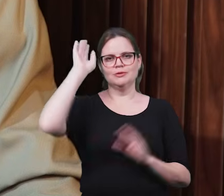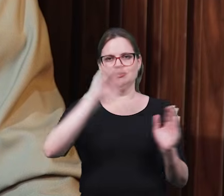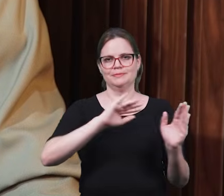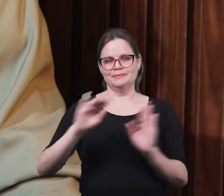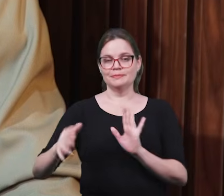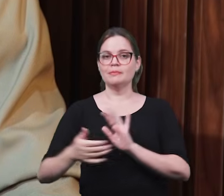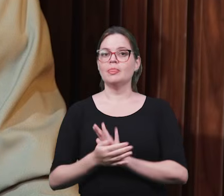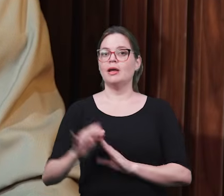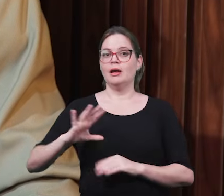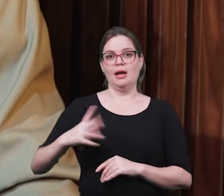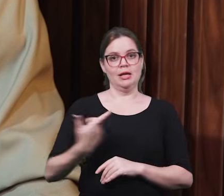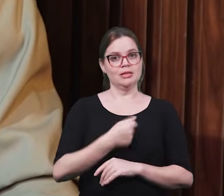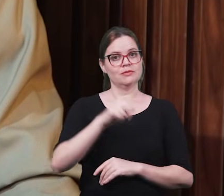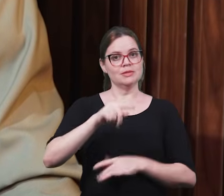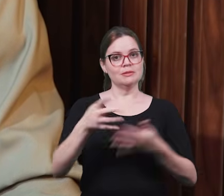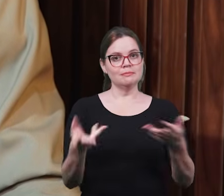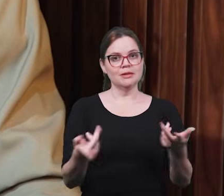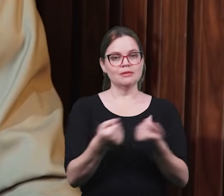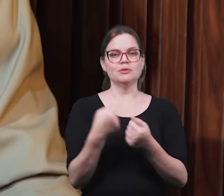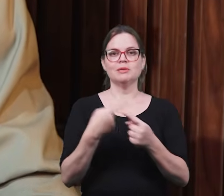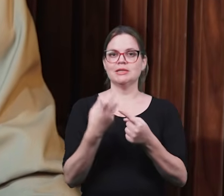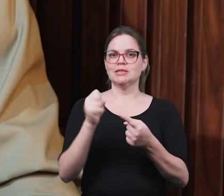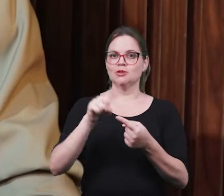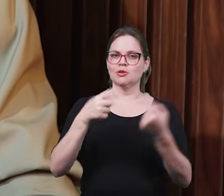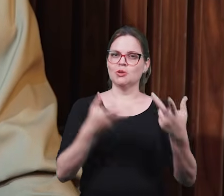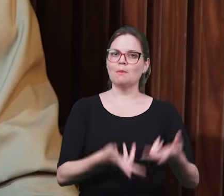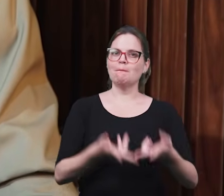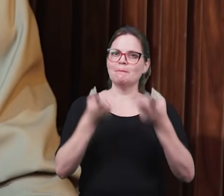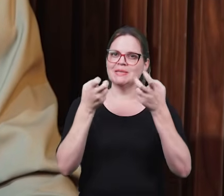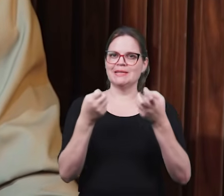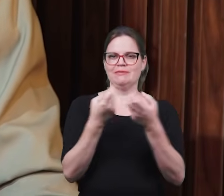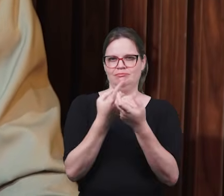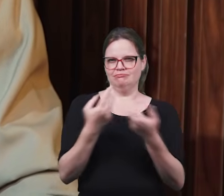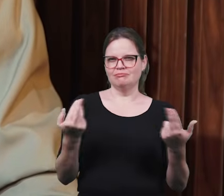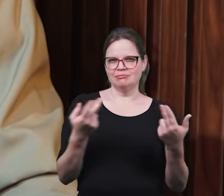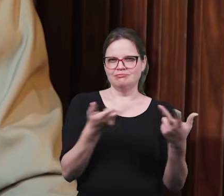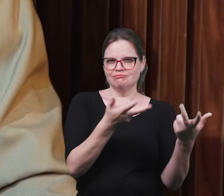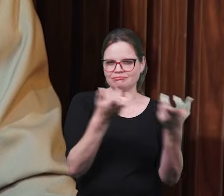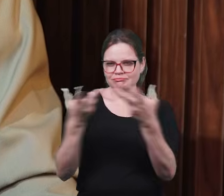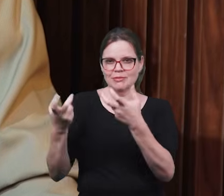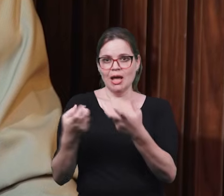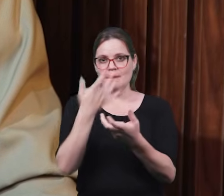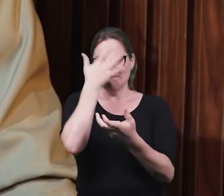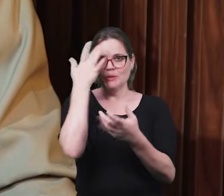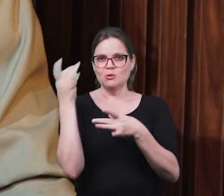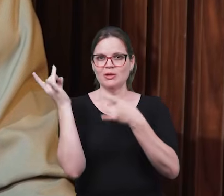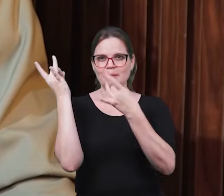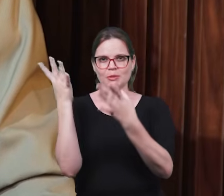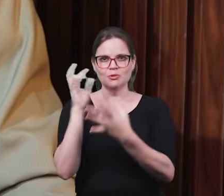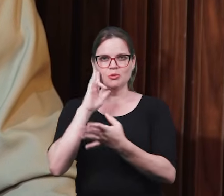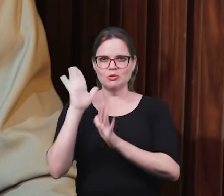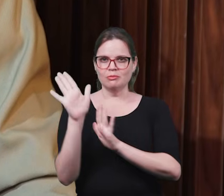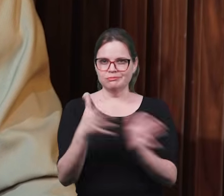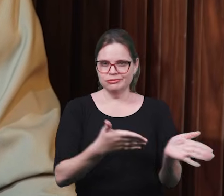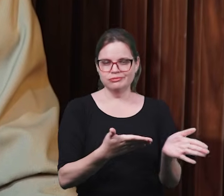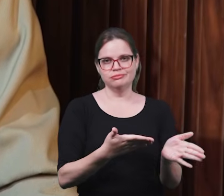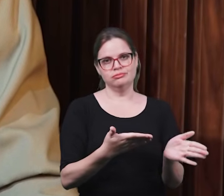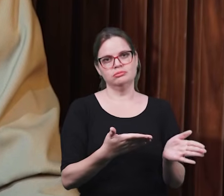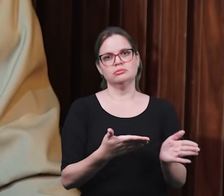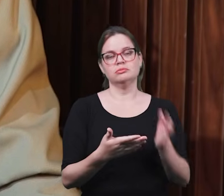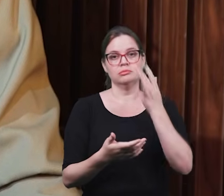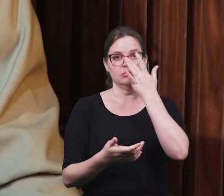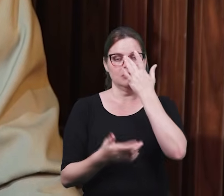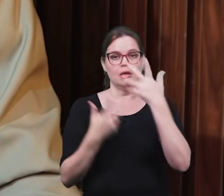maravilhoso, porque se nós observarmos uma coisa, o homem quando sai da presença de Deus, e que